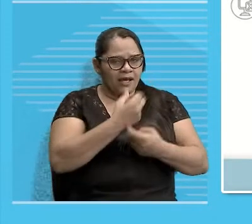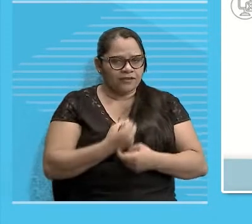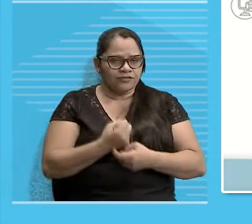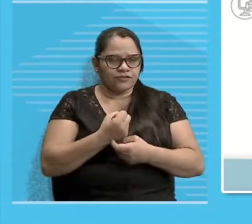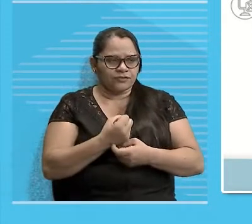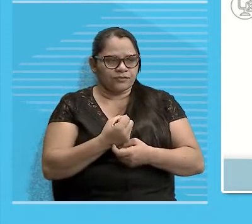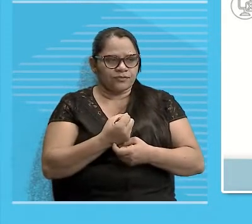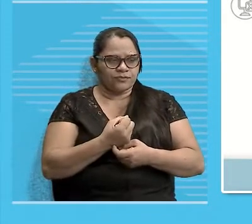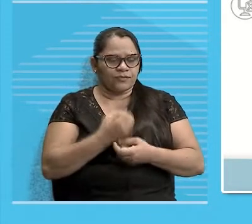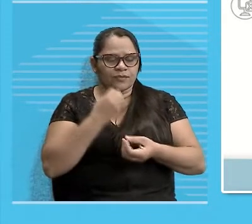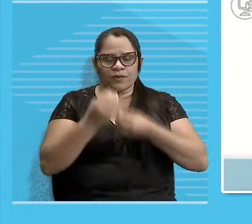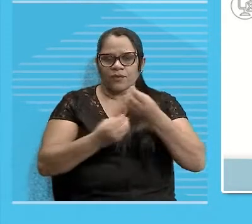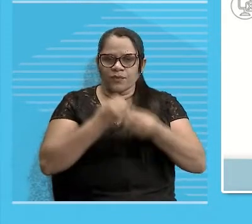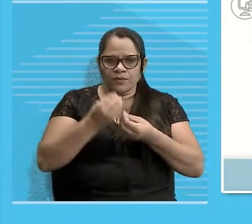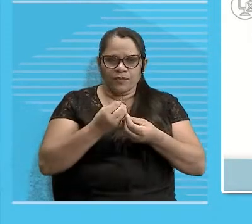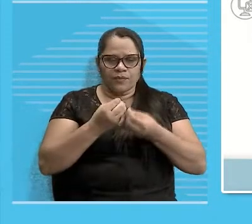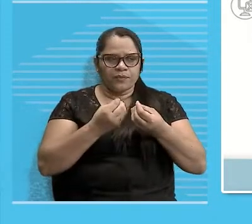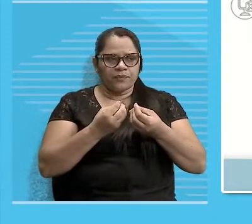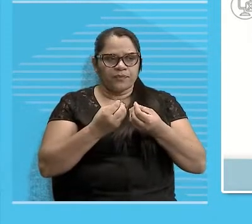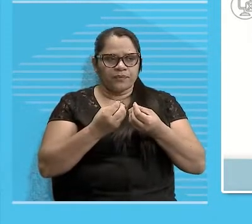pela arte.